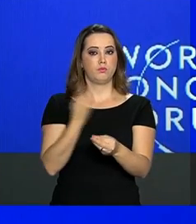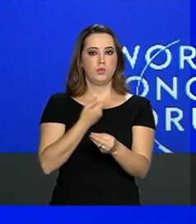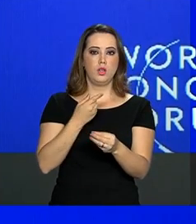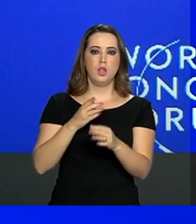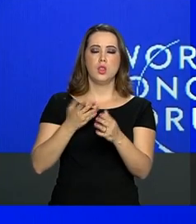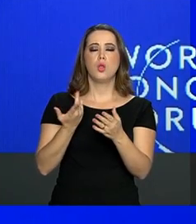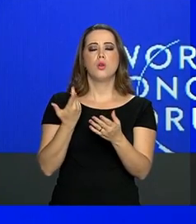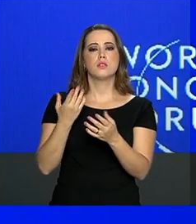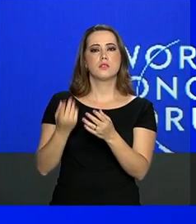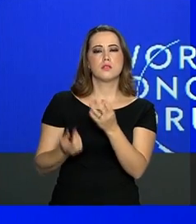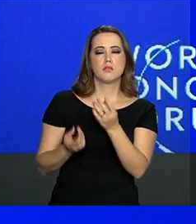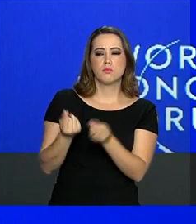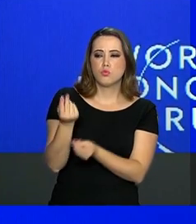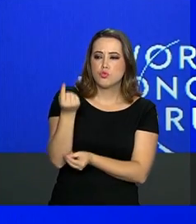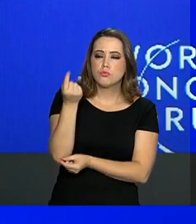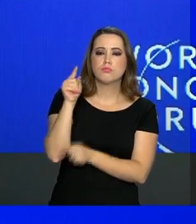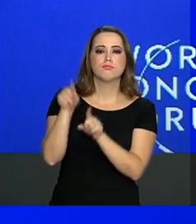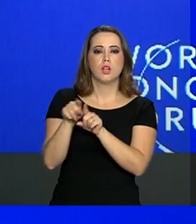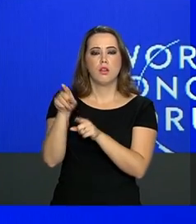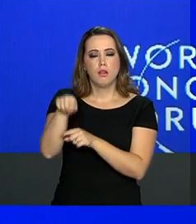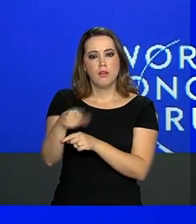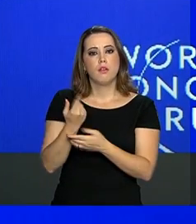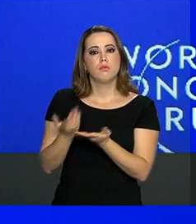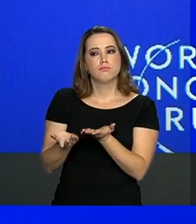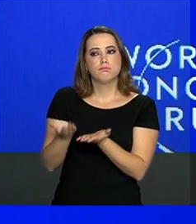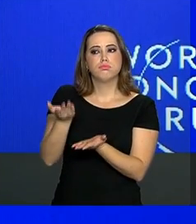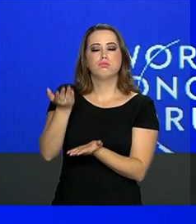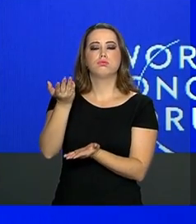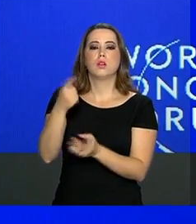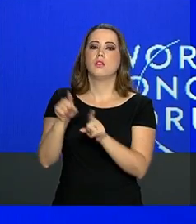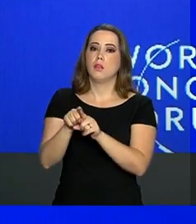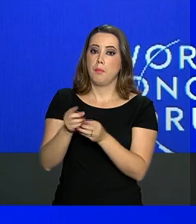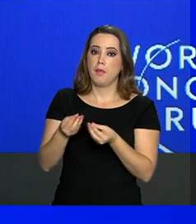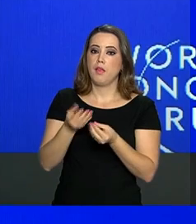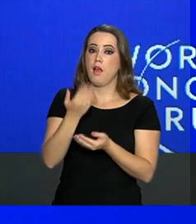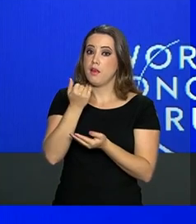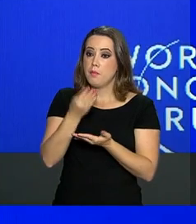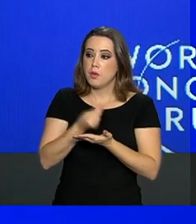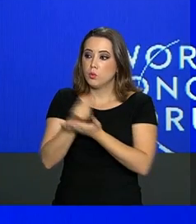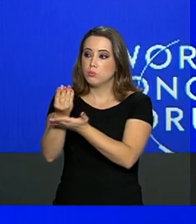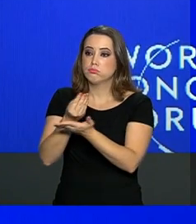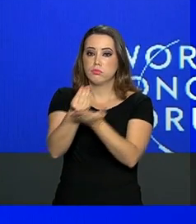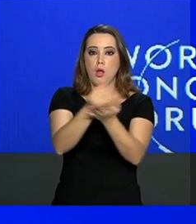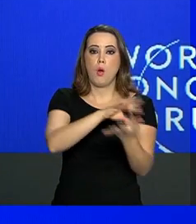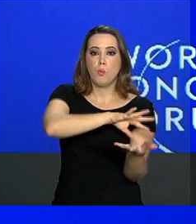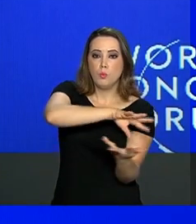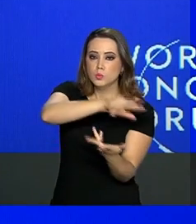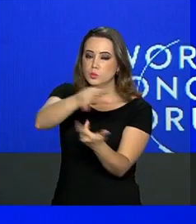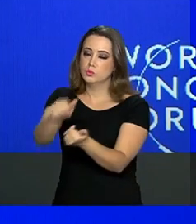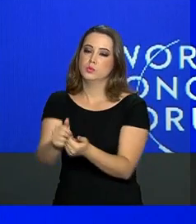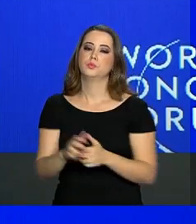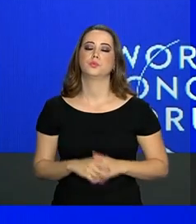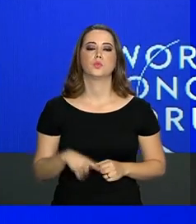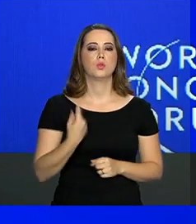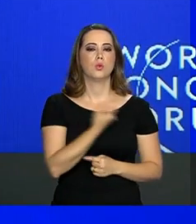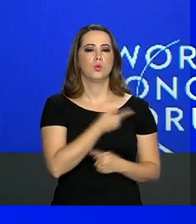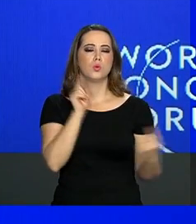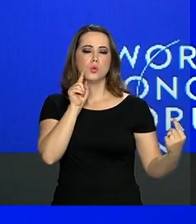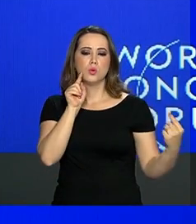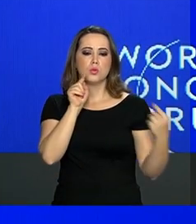boa parte do mundo. Nossa missão agora é avançar